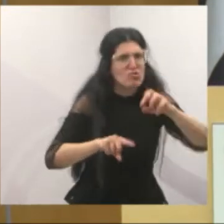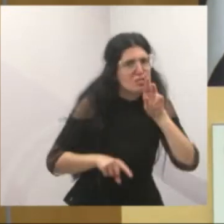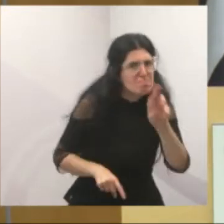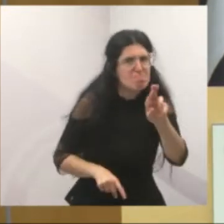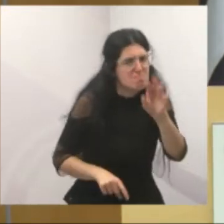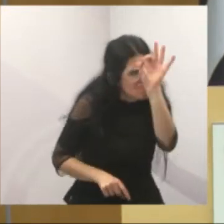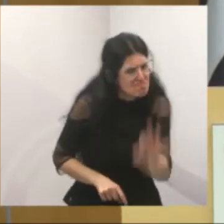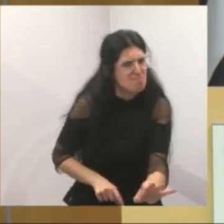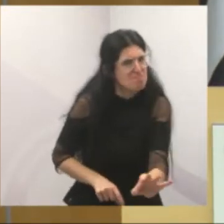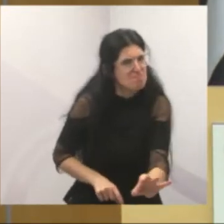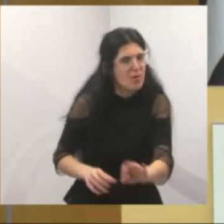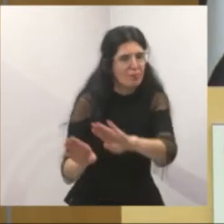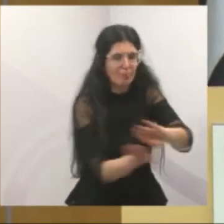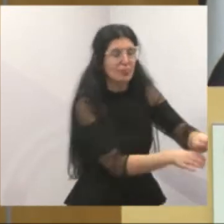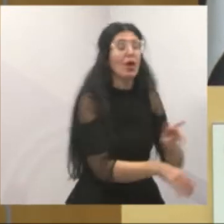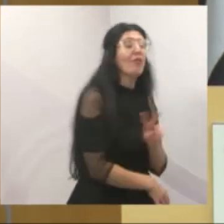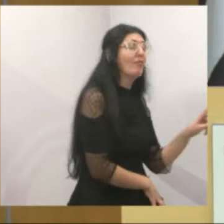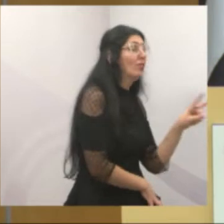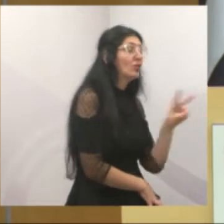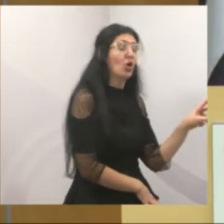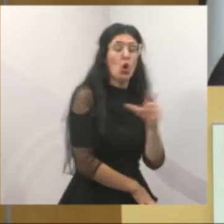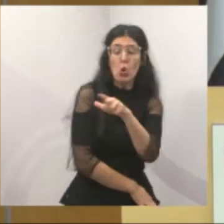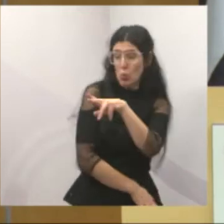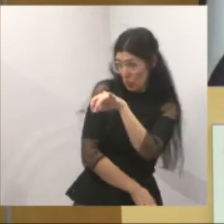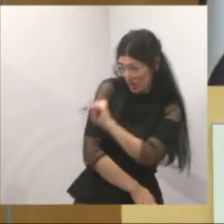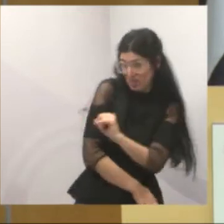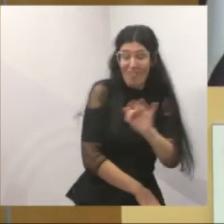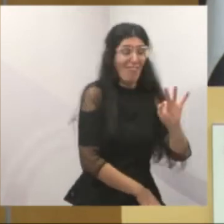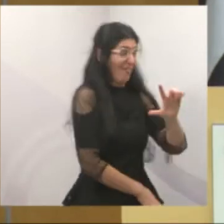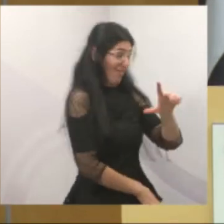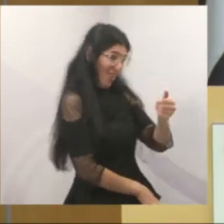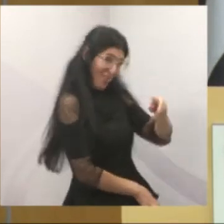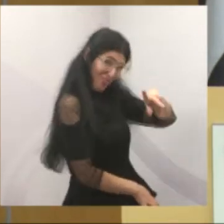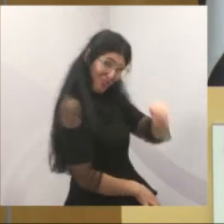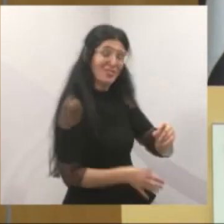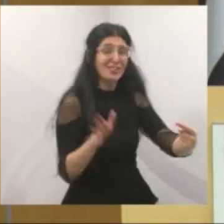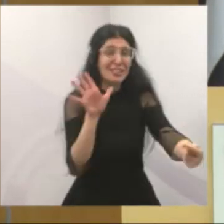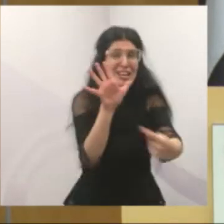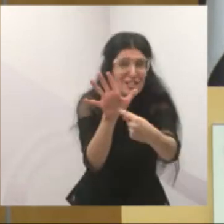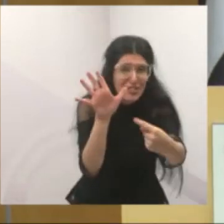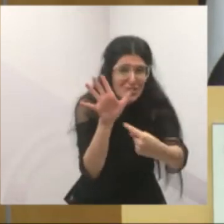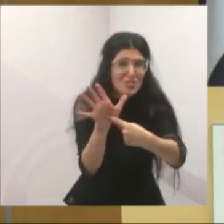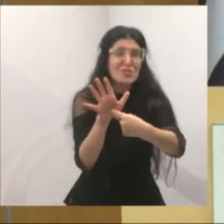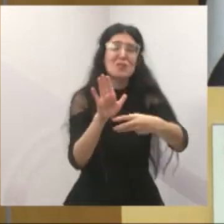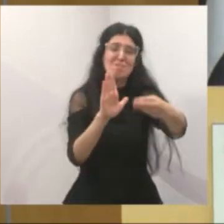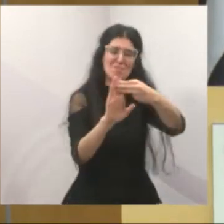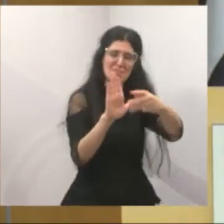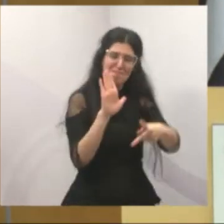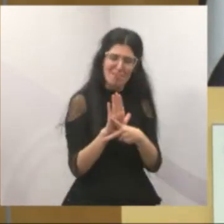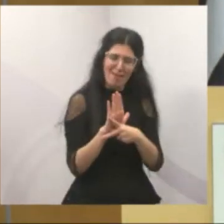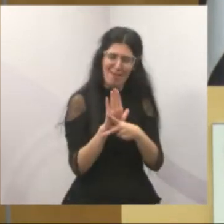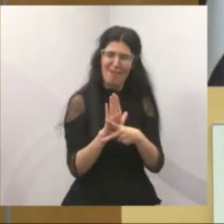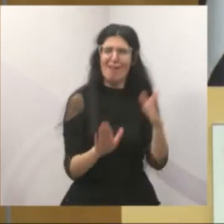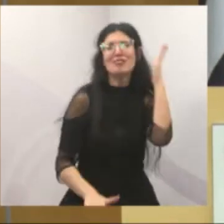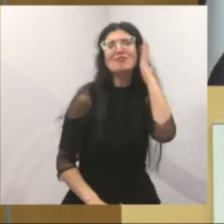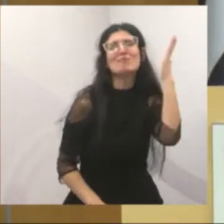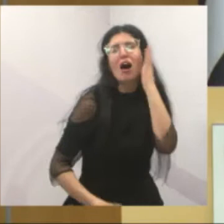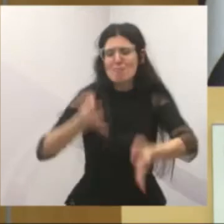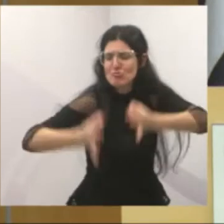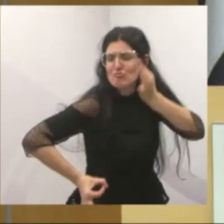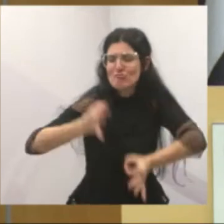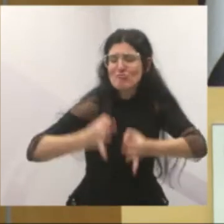O vereador Luiz Flávio, que fez essa denúncia ao Ministério Público, tem conhecimento